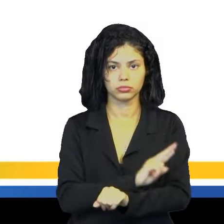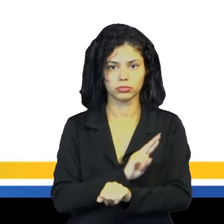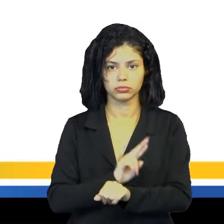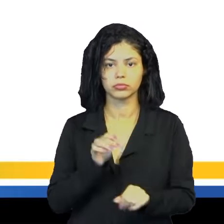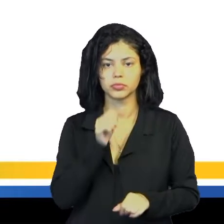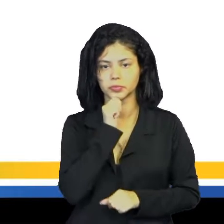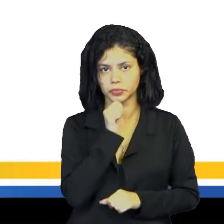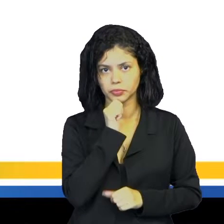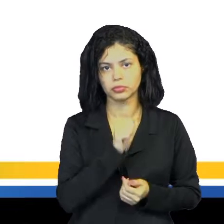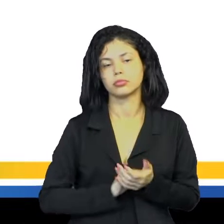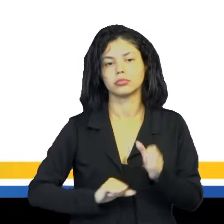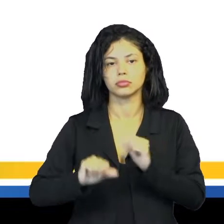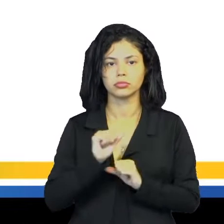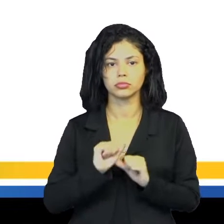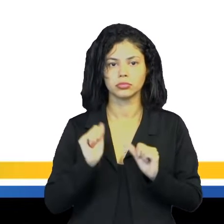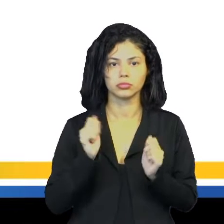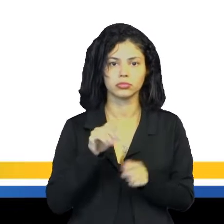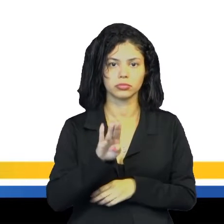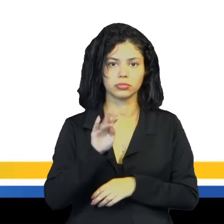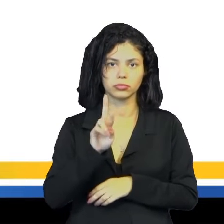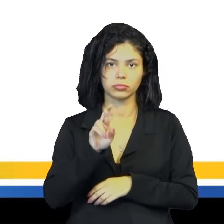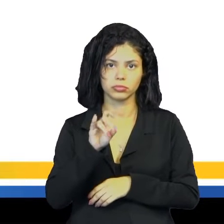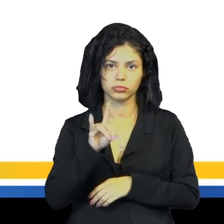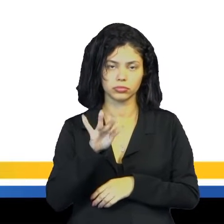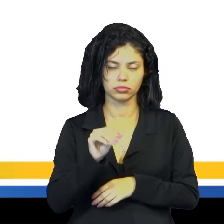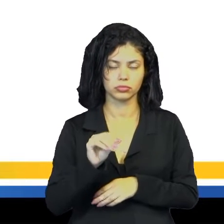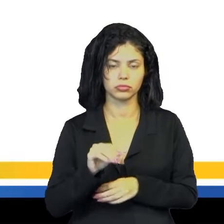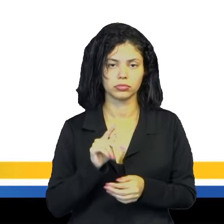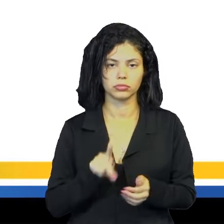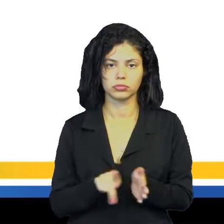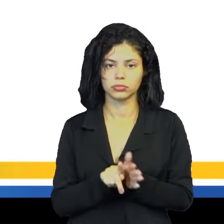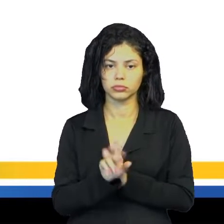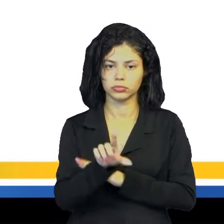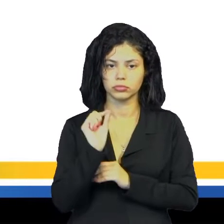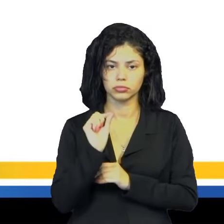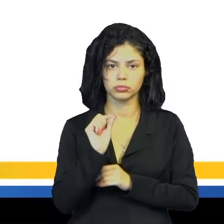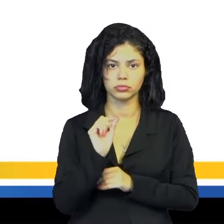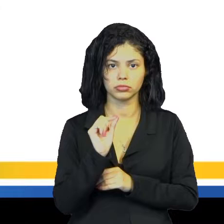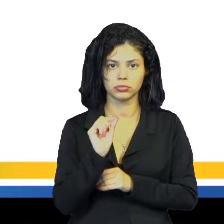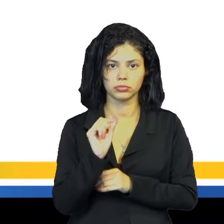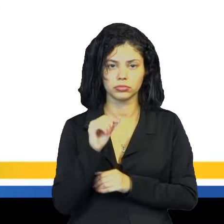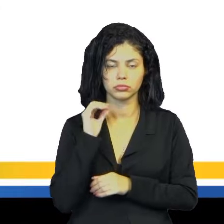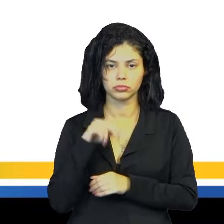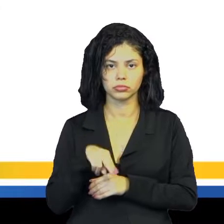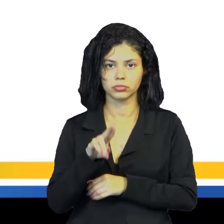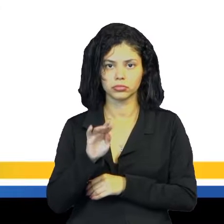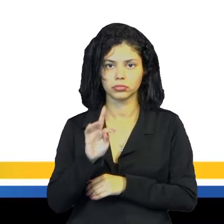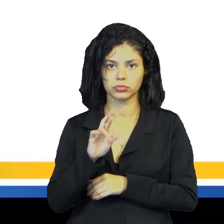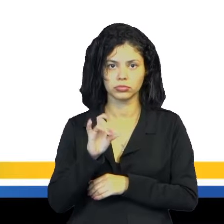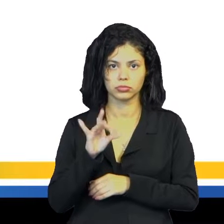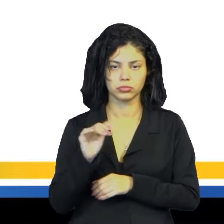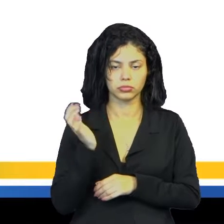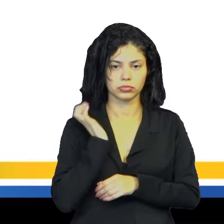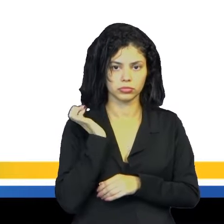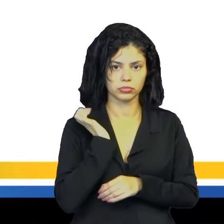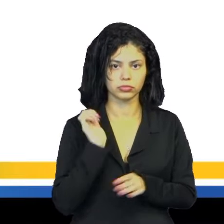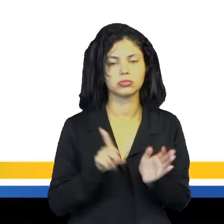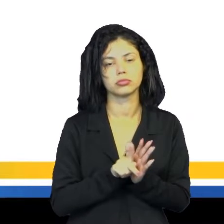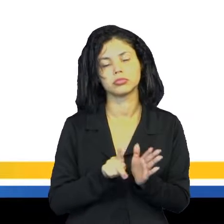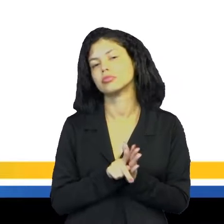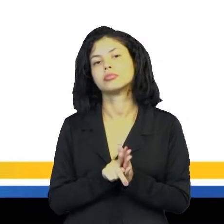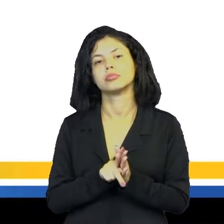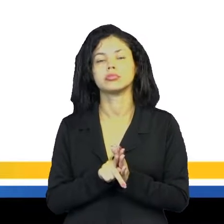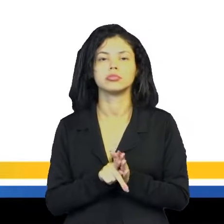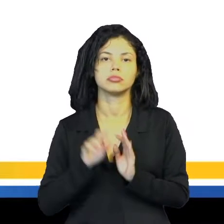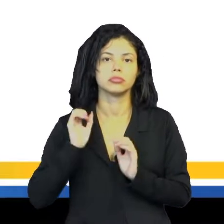Também foram avessos ao absolutismo e aos privilégios dados à nobreza e ao clero. Essas ideias eram